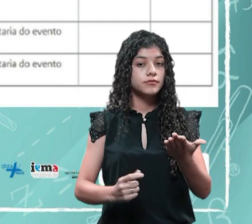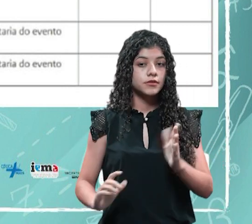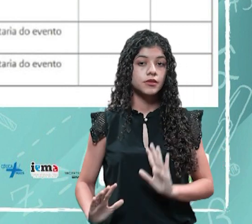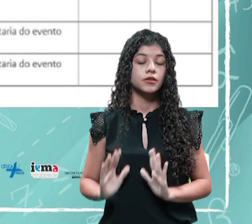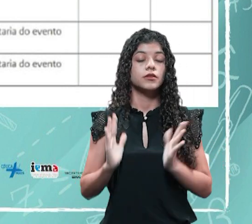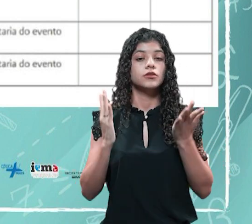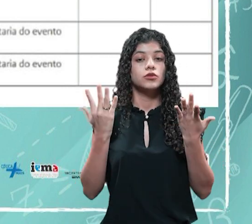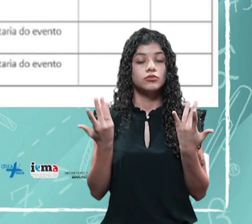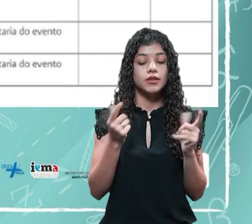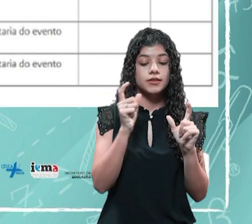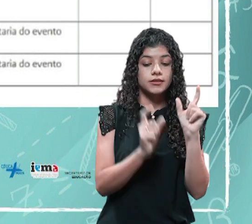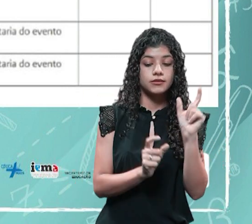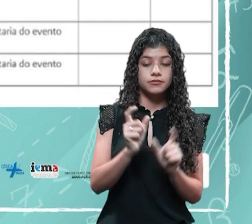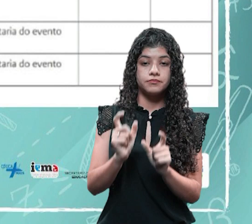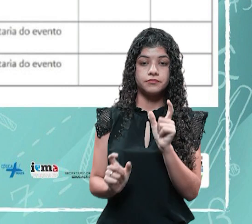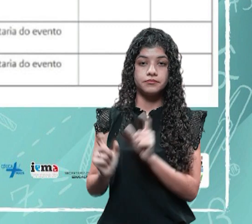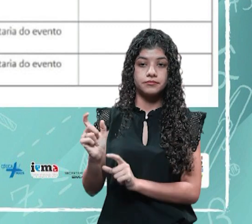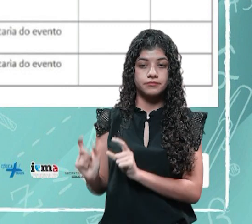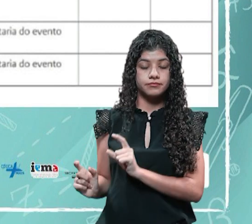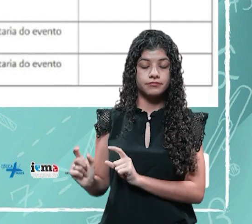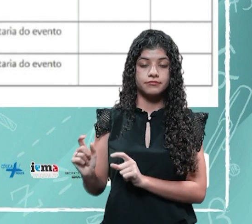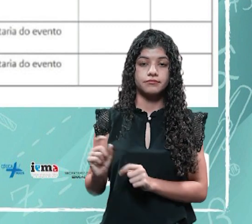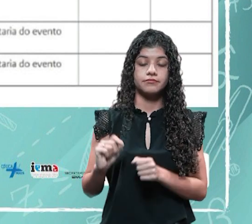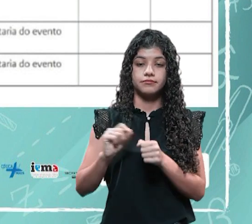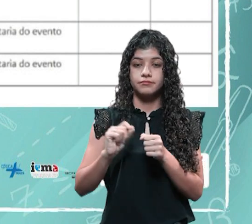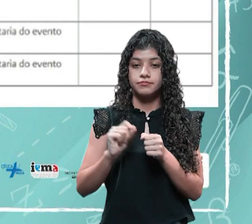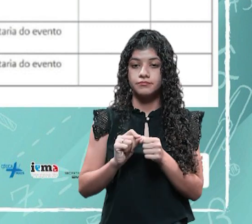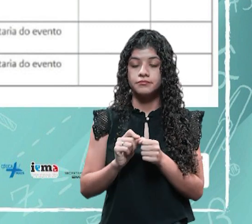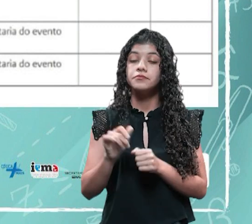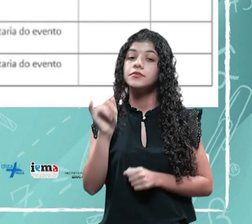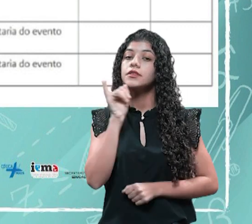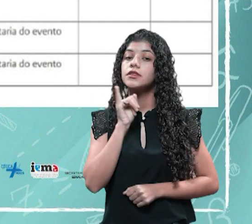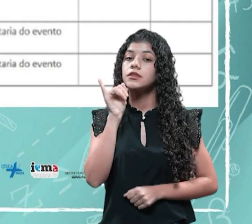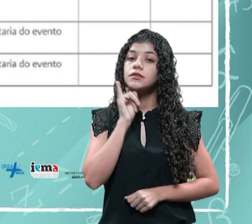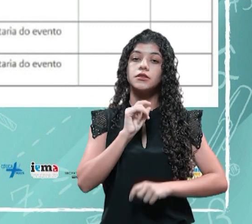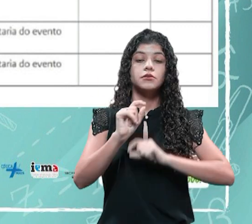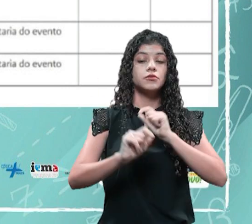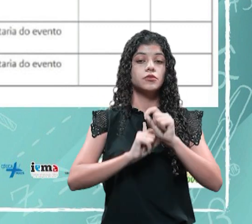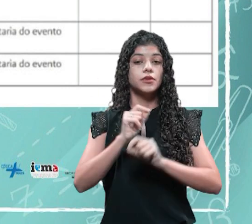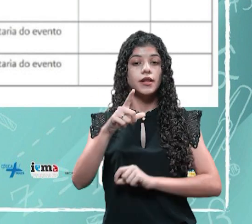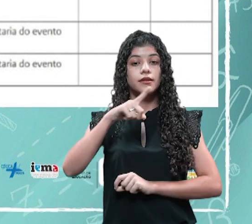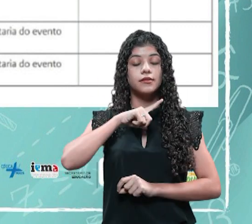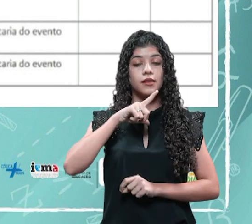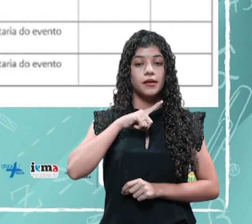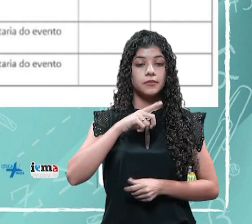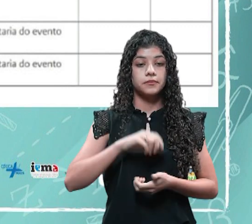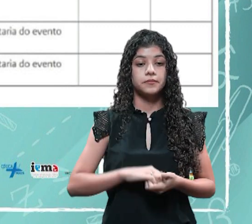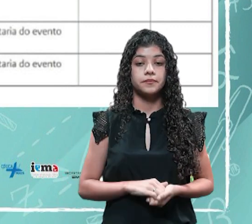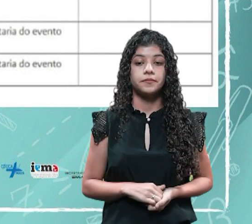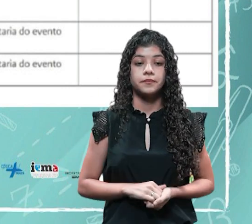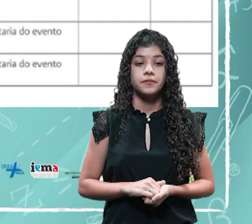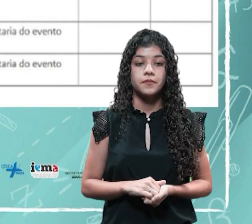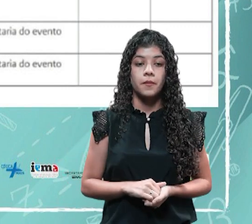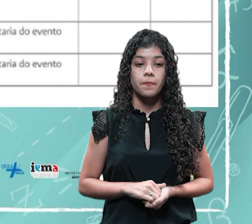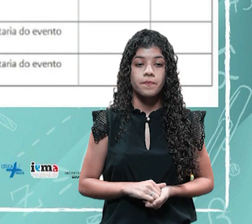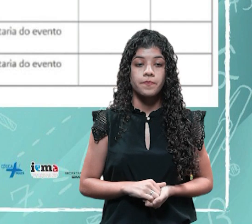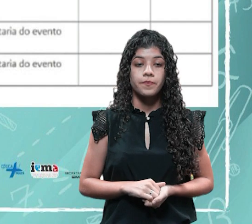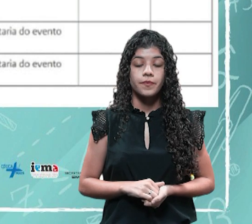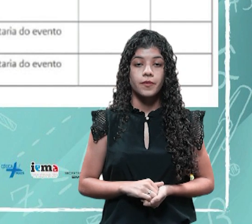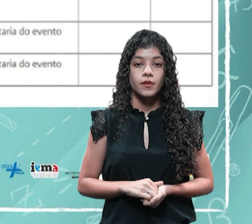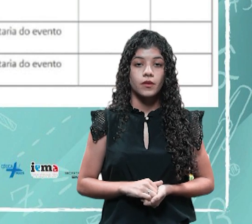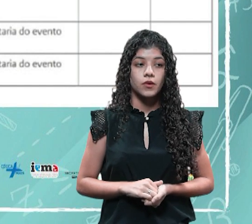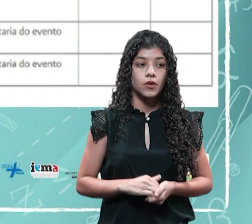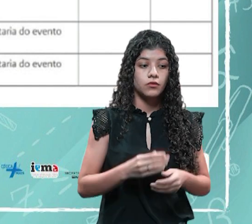que aconteça cada tarefa. Um dos exemplos que tem no checklist, a distribuição